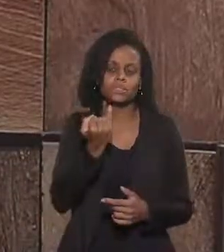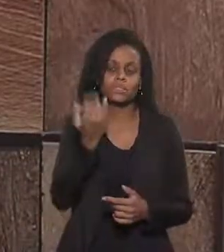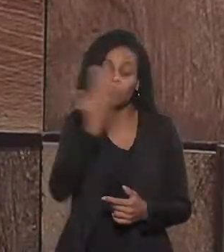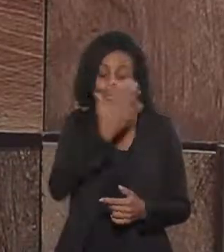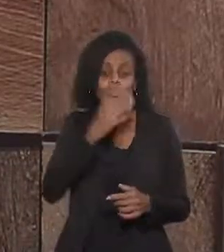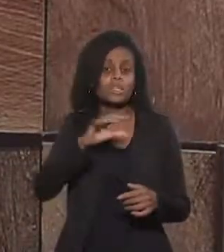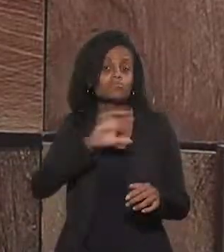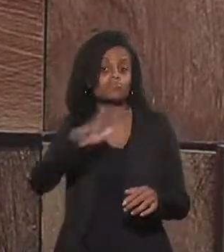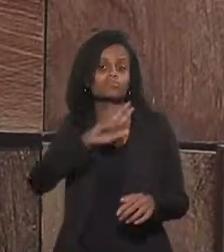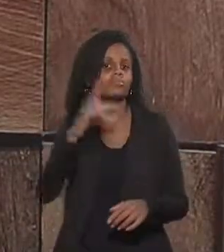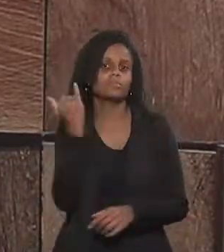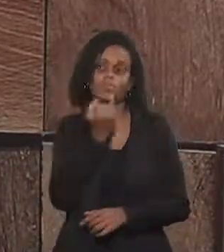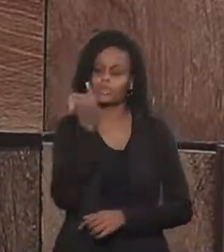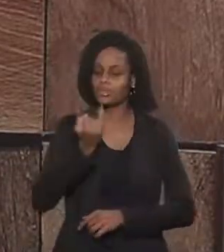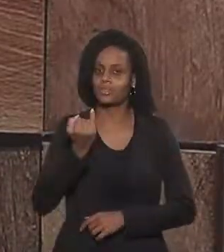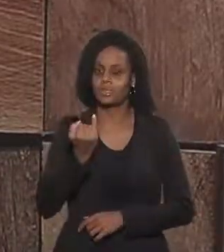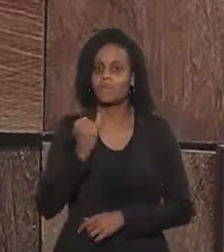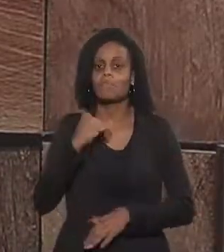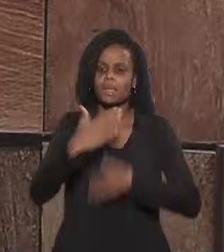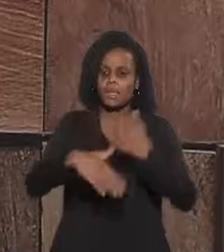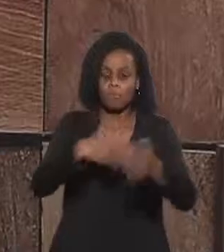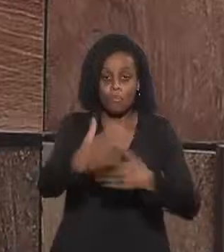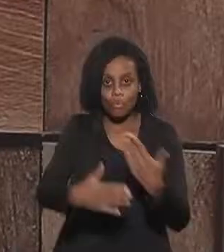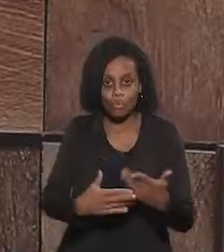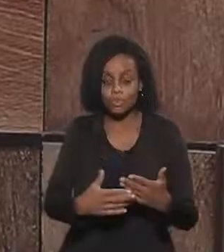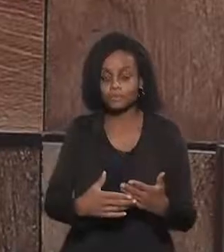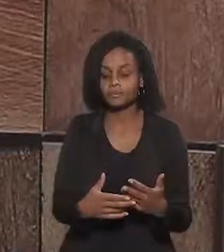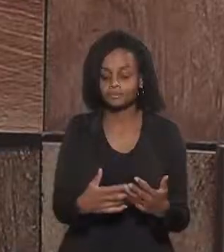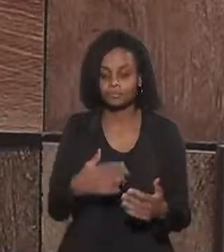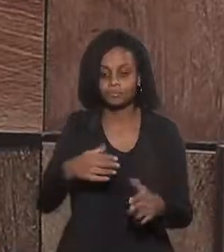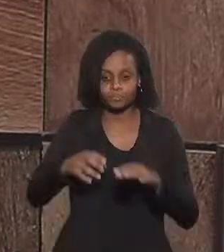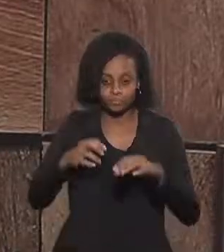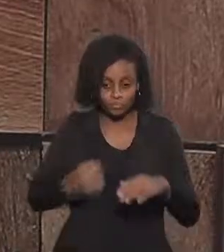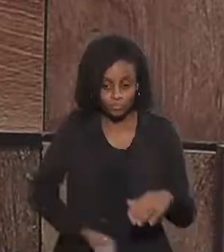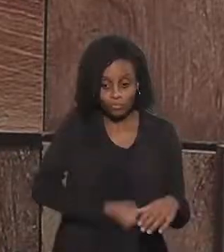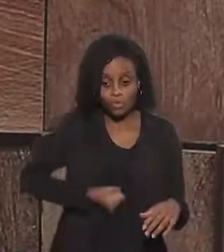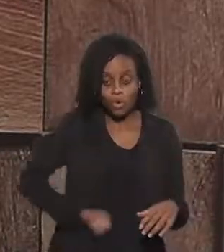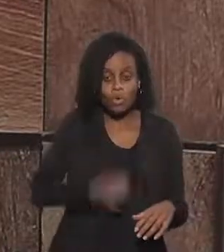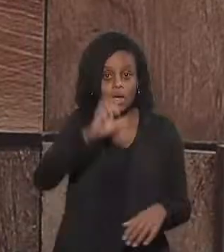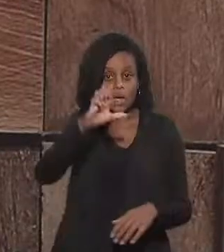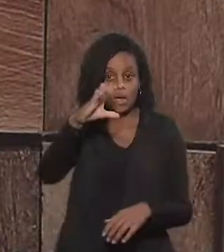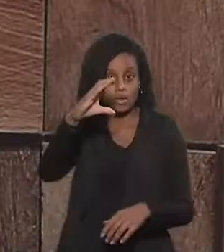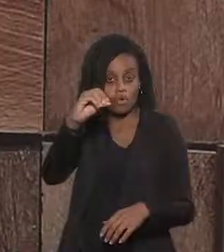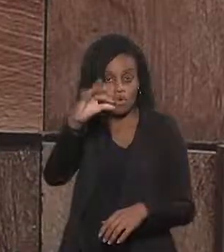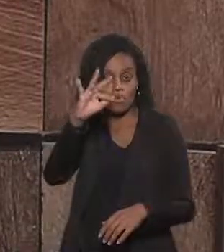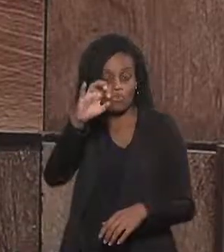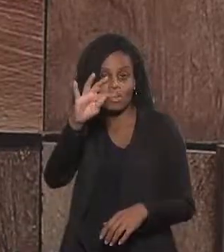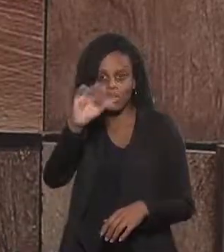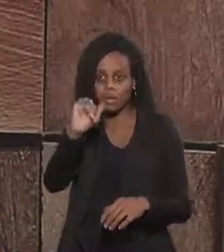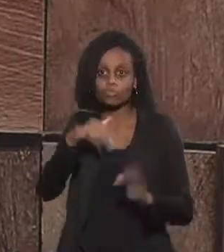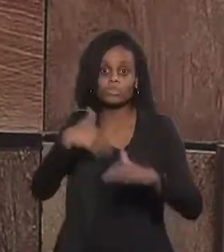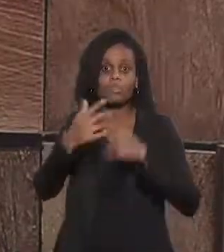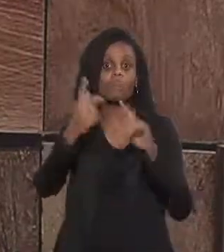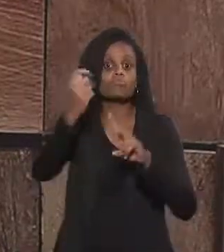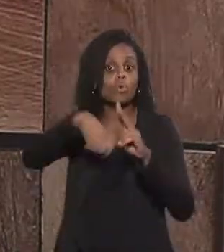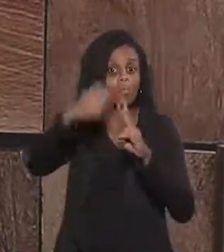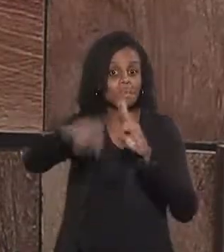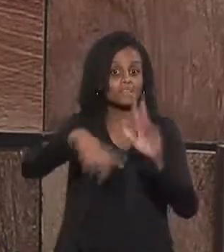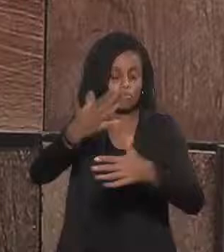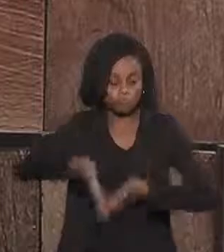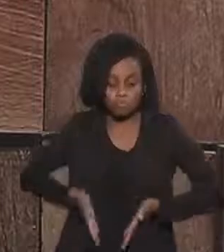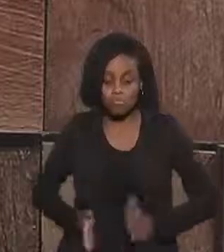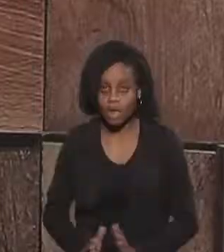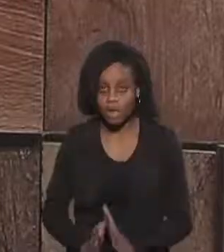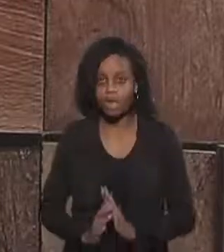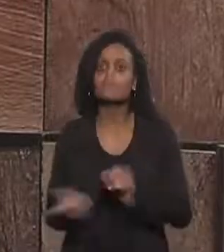uma rotina. Depois que faz eco fetal, mesmo normal, a gente pede que no máximo 2 meses depois que o bebê nascer, venha fazer o check-up